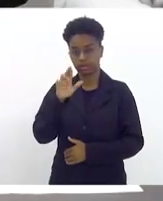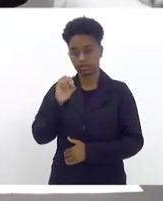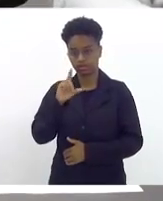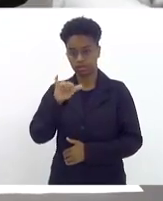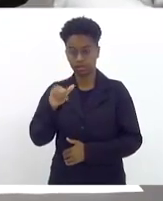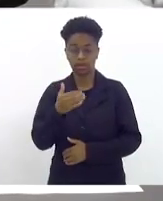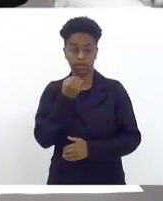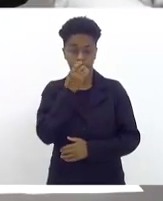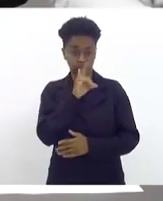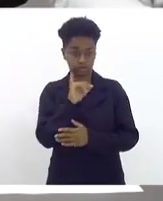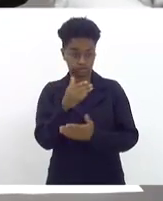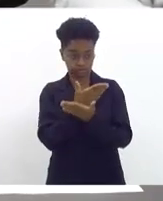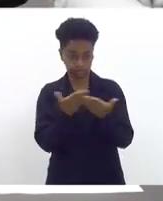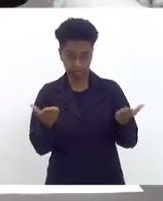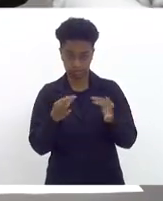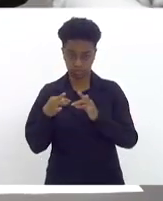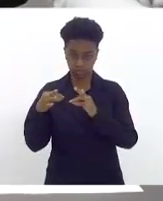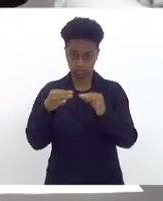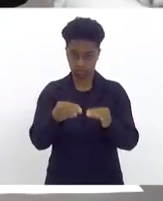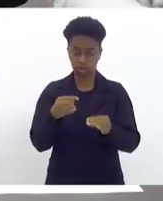dia a todos presente